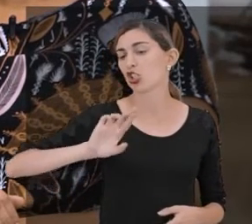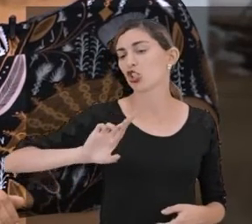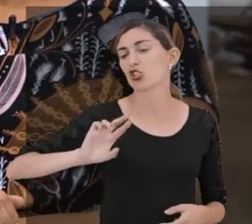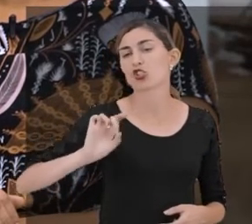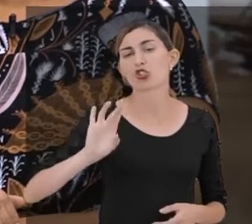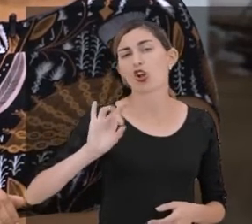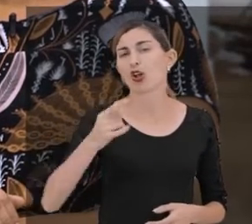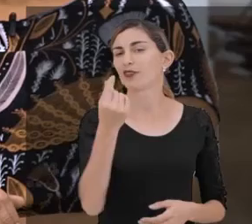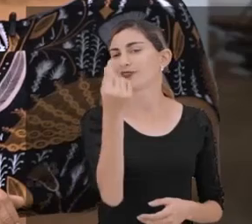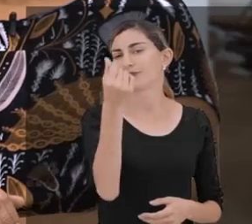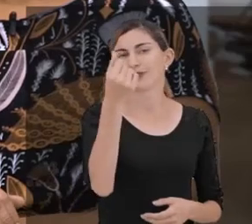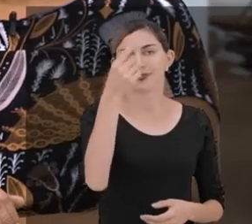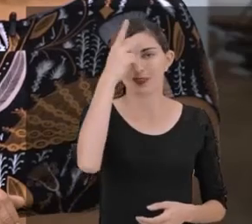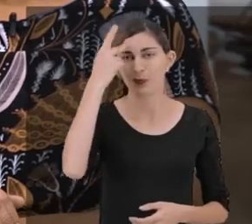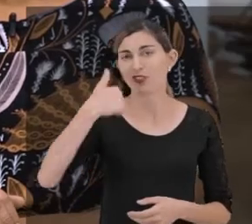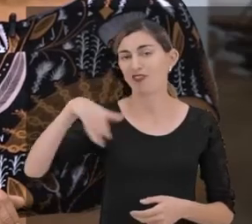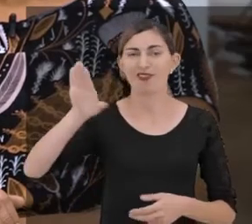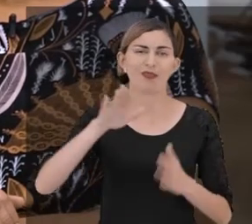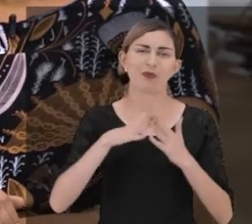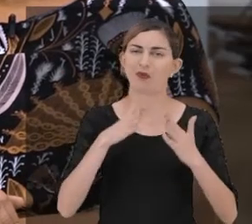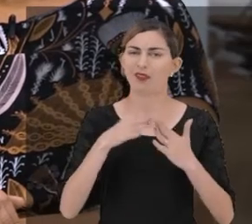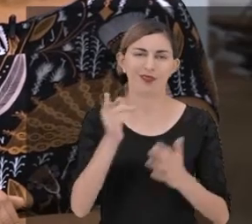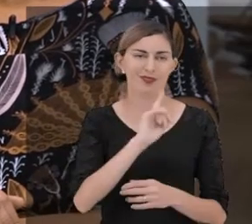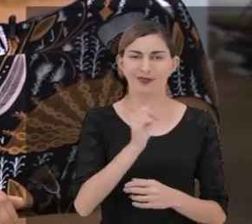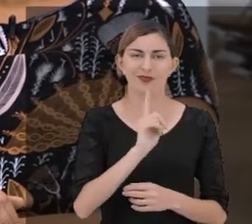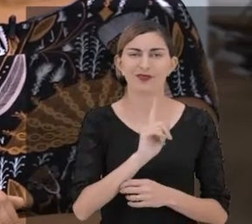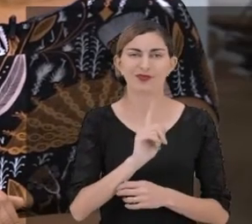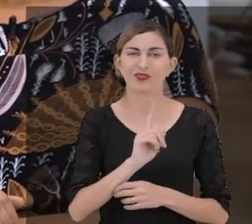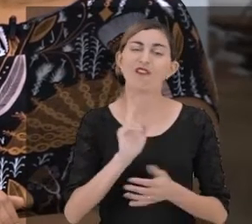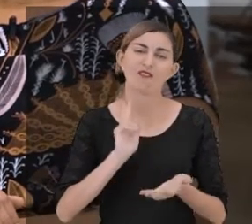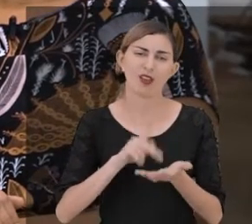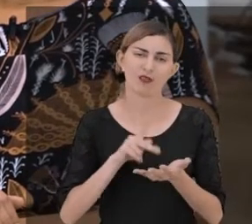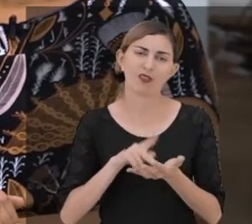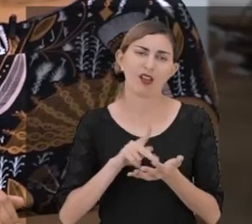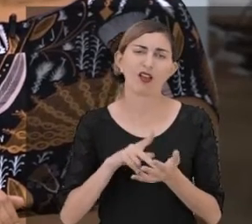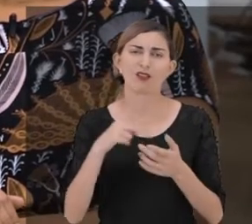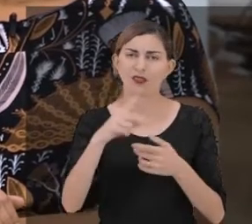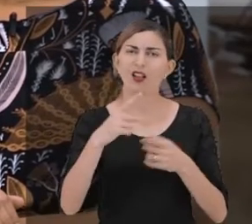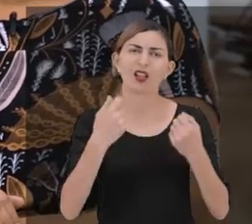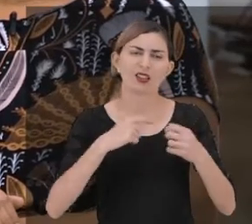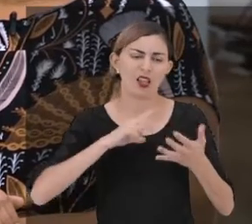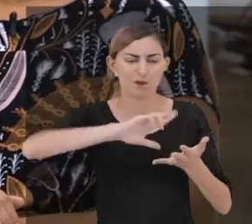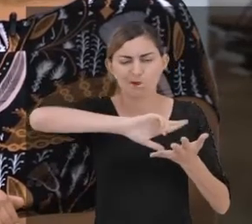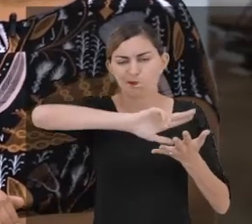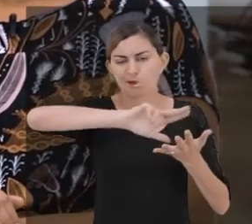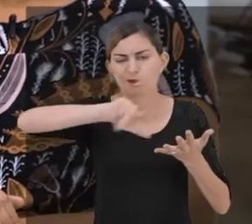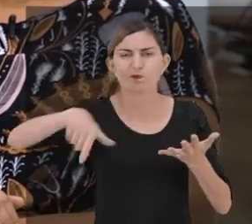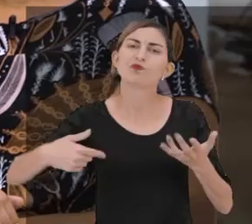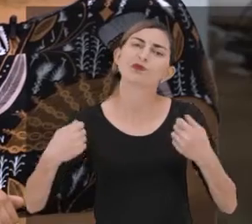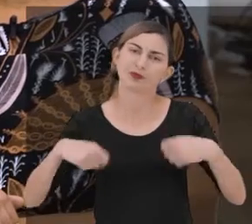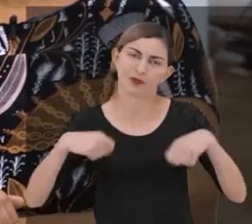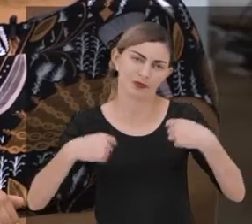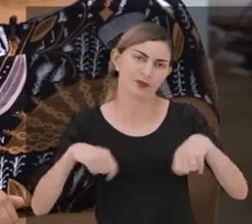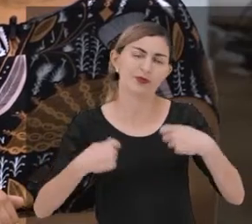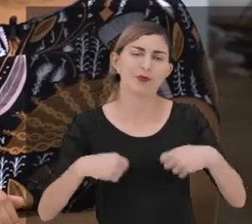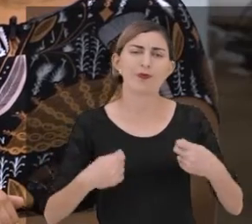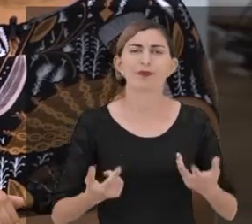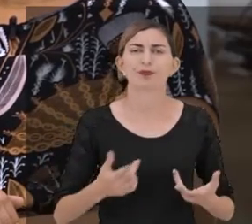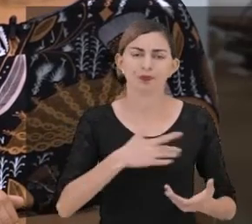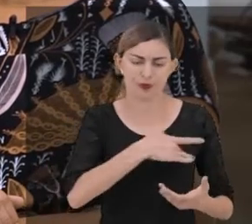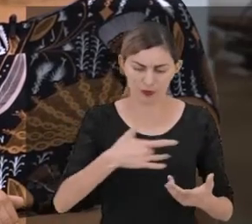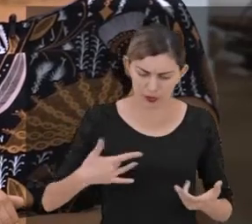o dinheiro que a pessoa leva para casa no final do mês. Na verdade, ela tem toda uma contextualização